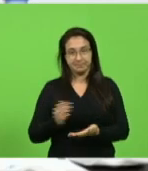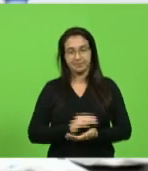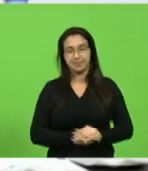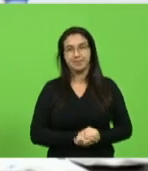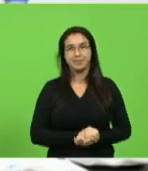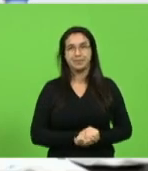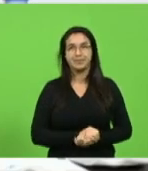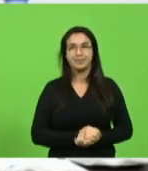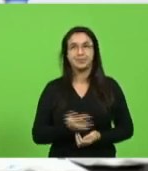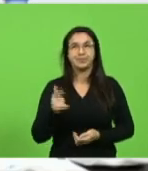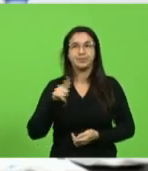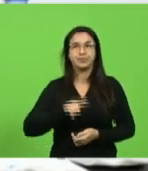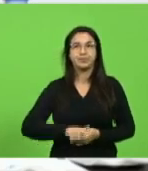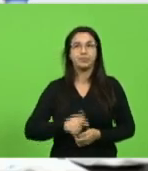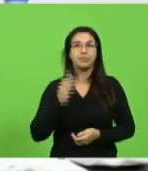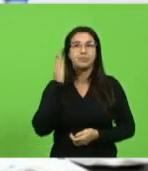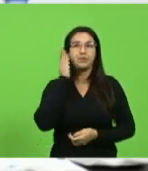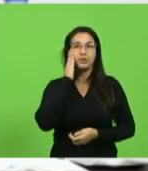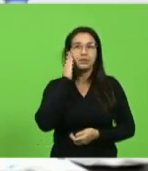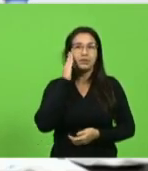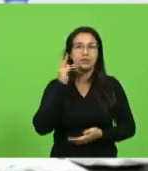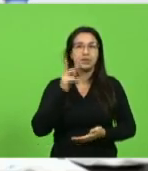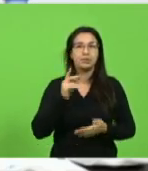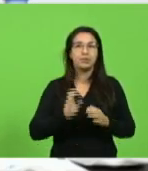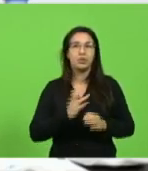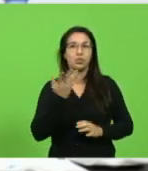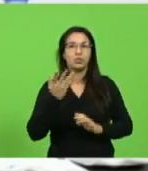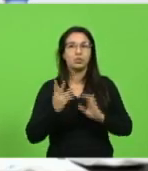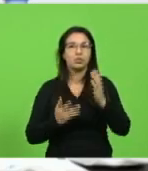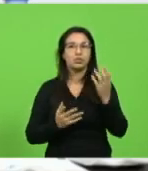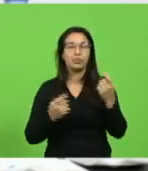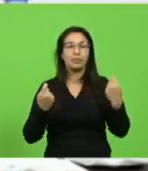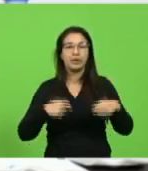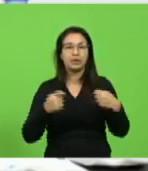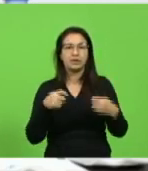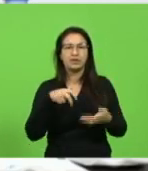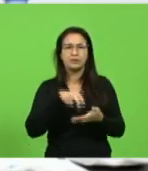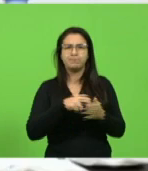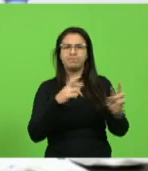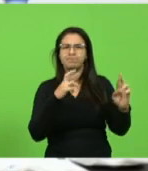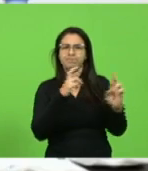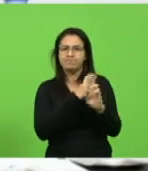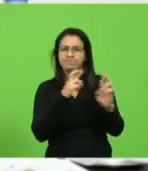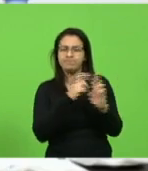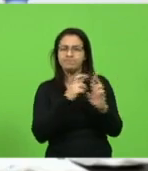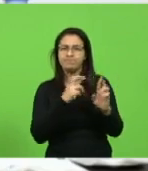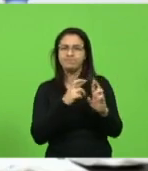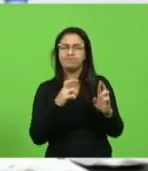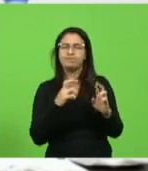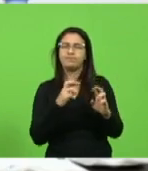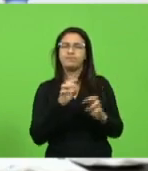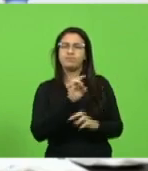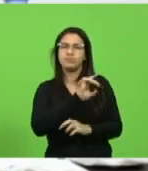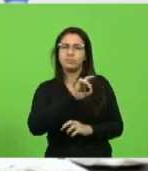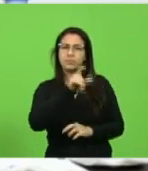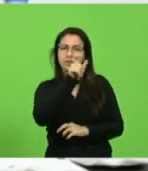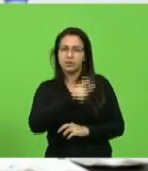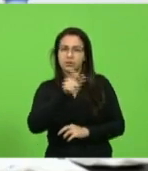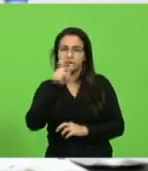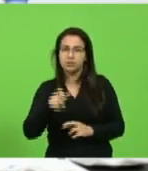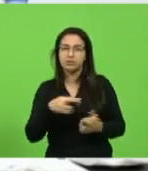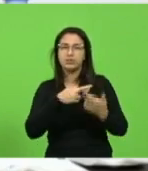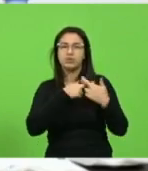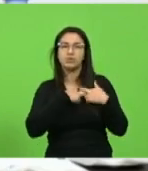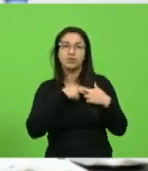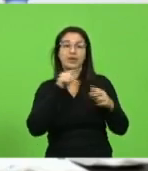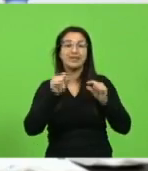ciente dos fatos deveria ter instaurado procedimento investigativo para apurar ação individual da responsabilidade dos